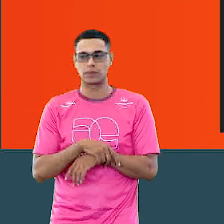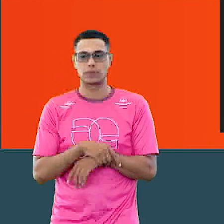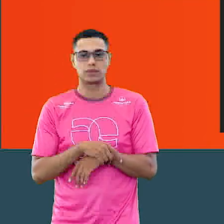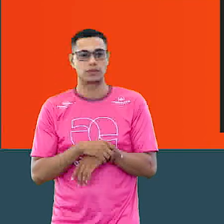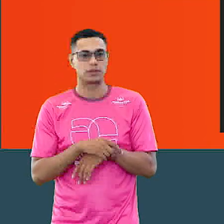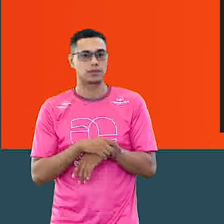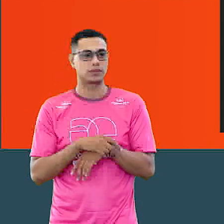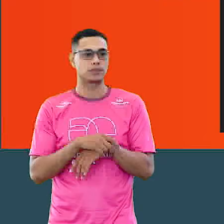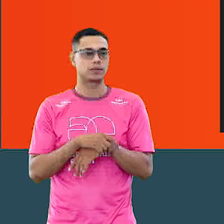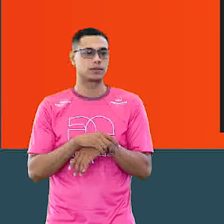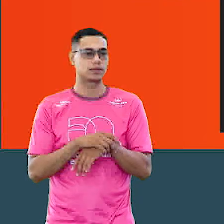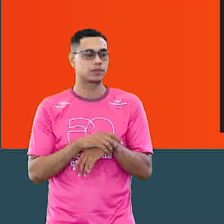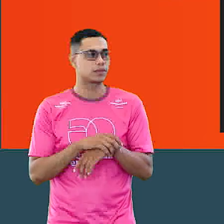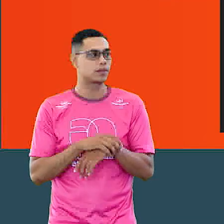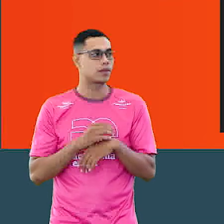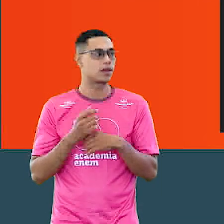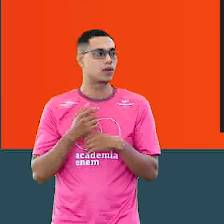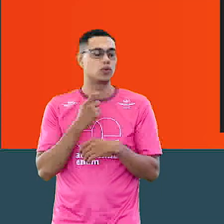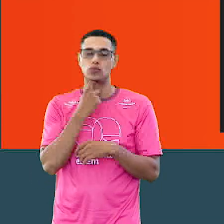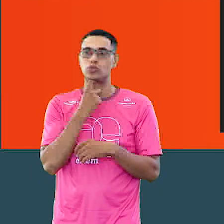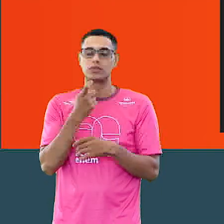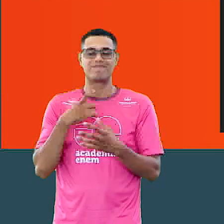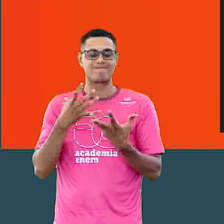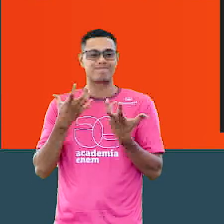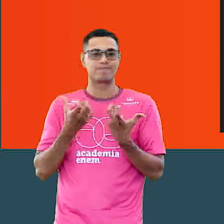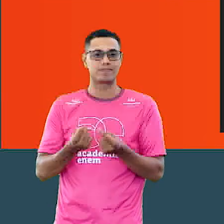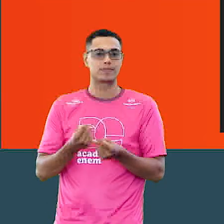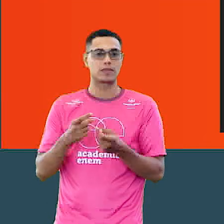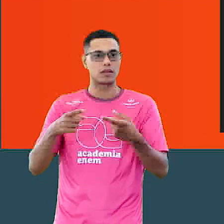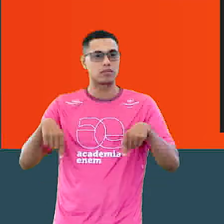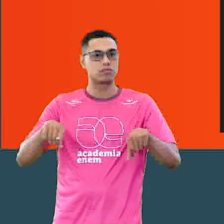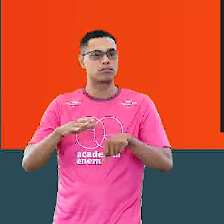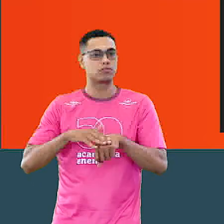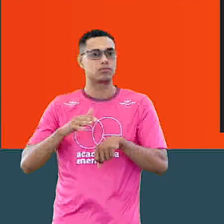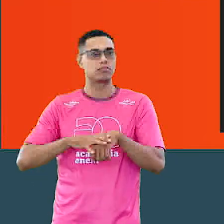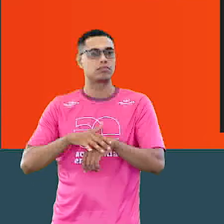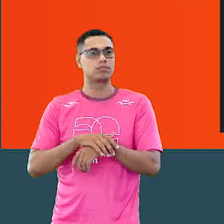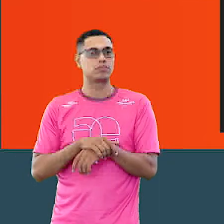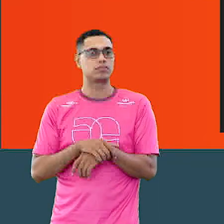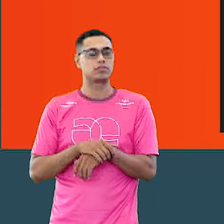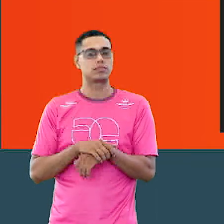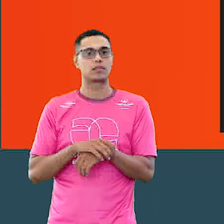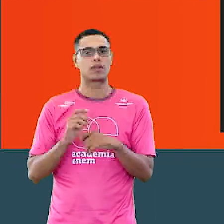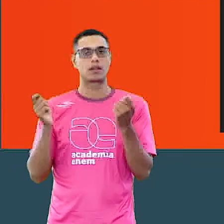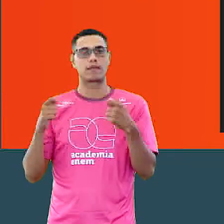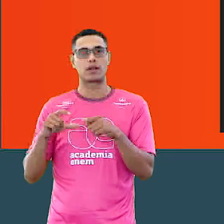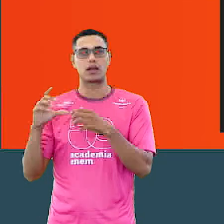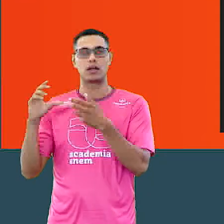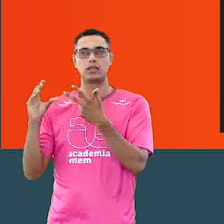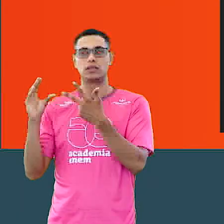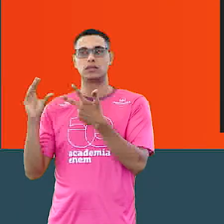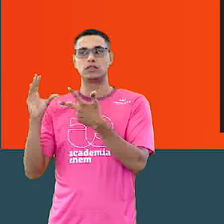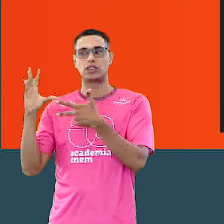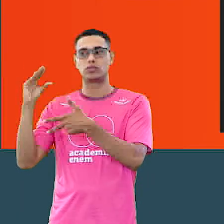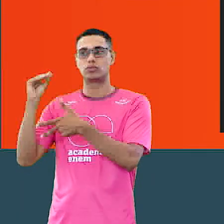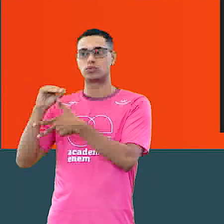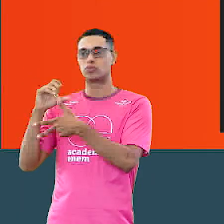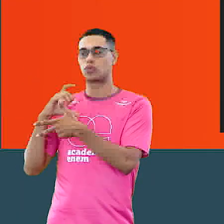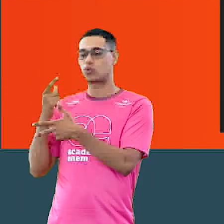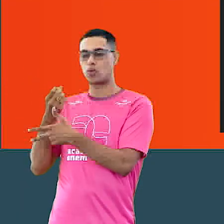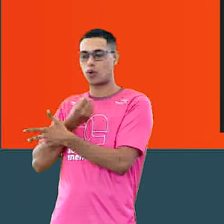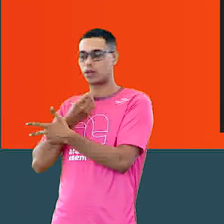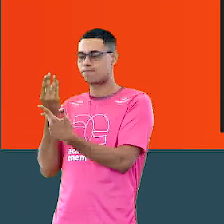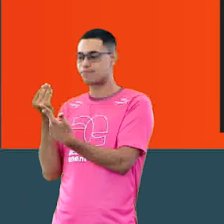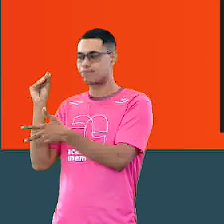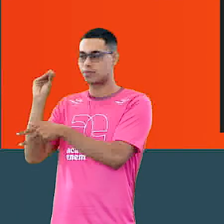mim. É inadmissível você ir acessar o SISU, colocar a sua